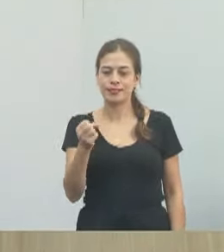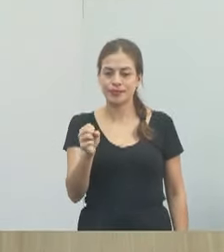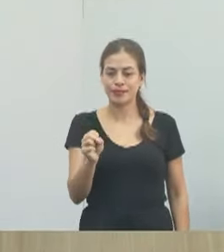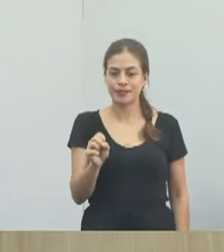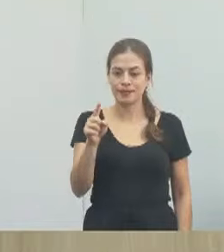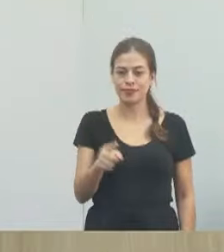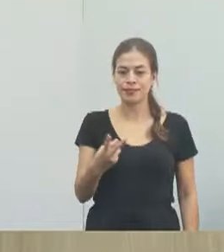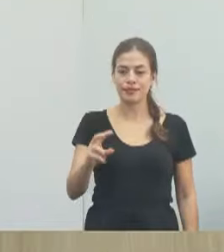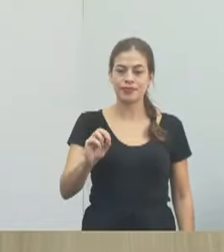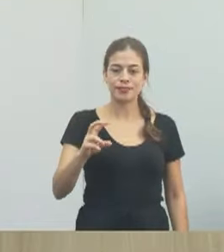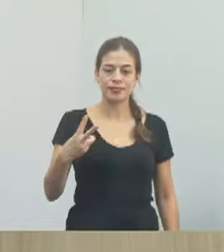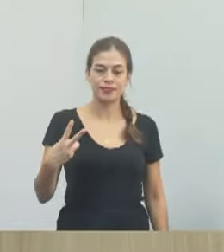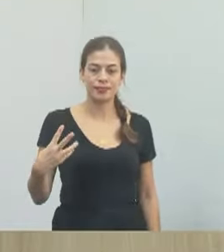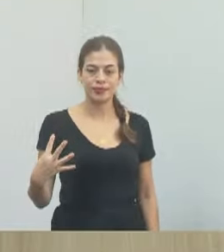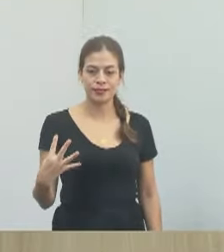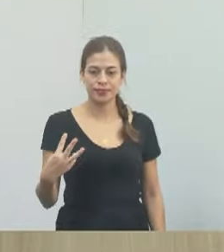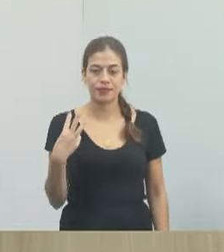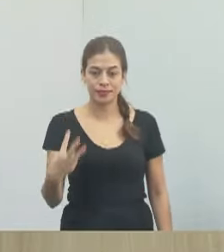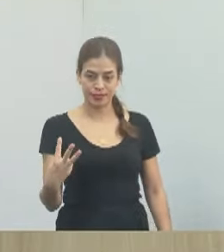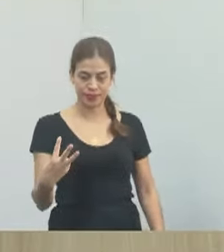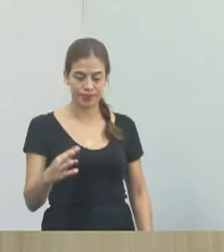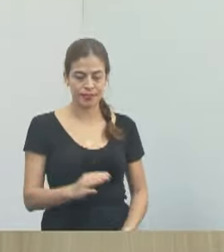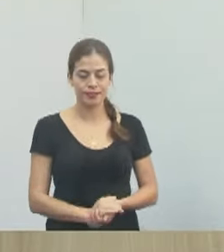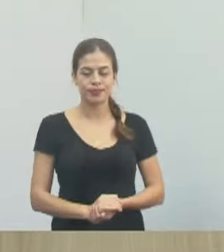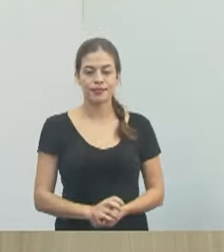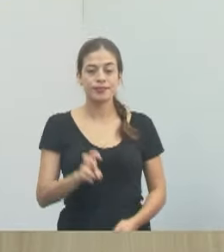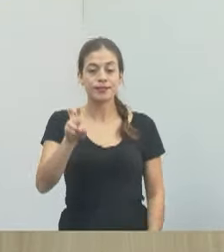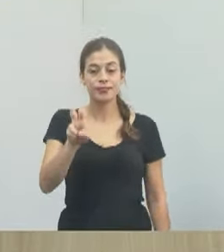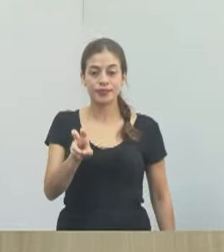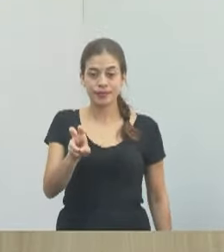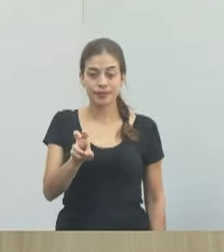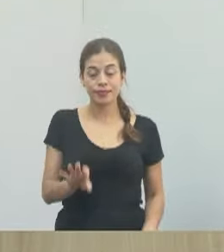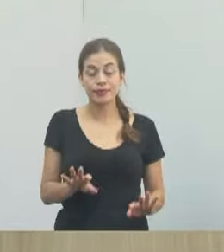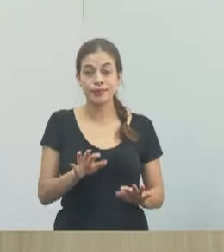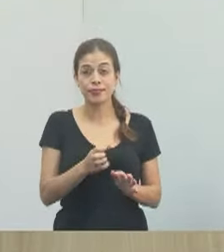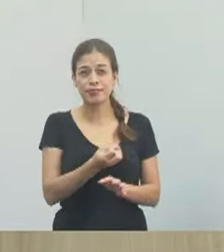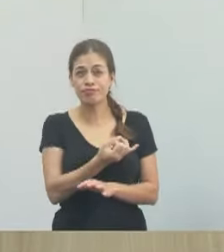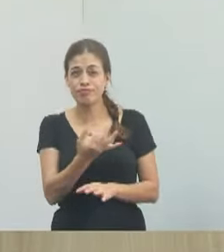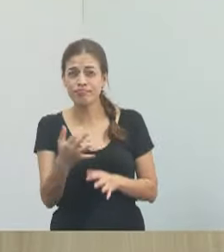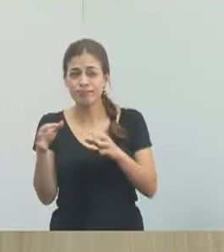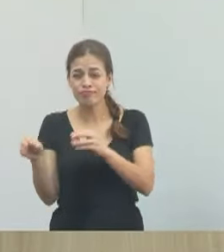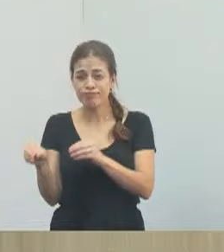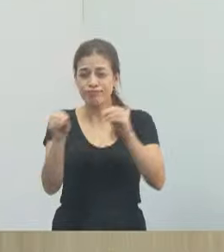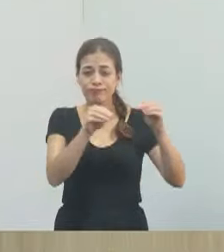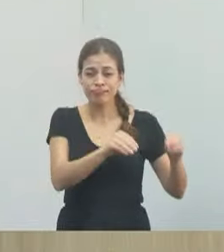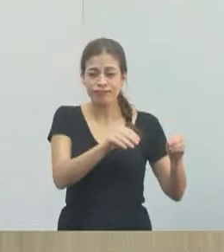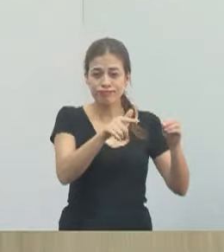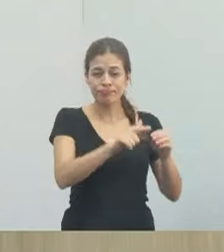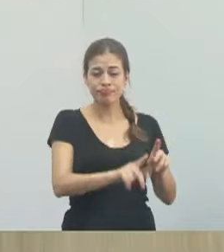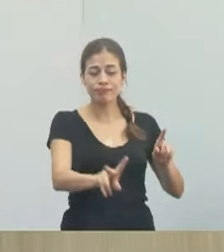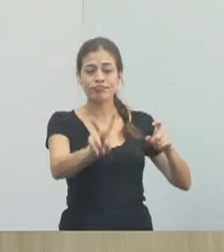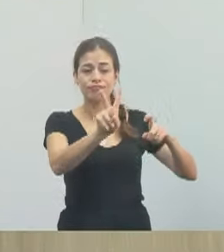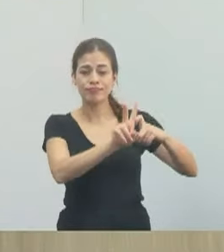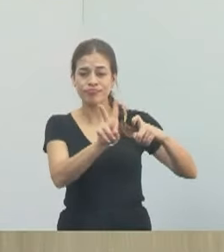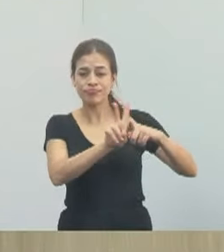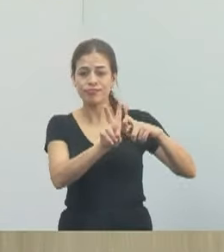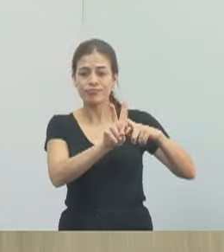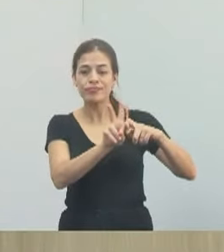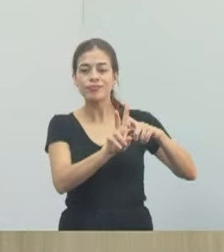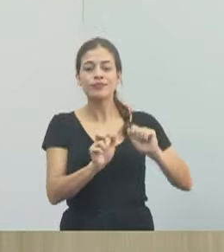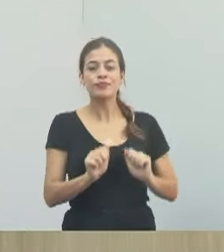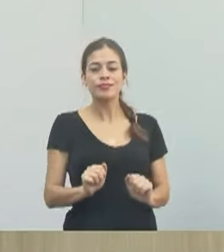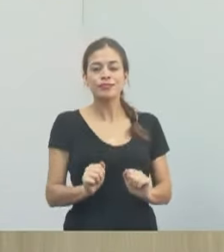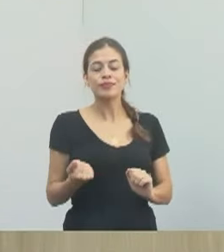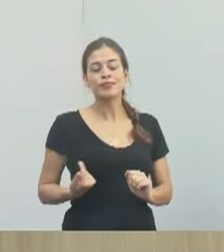2023 5 Quantos deslocamentos estão previstos para que os veterinários